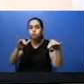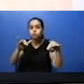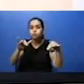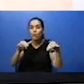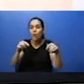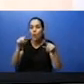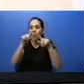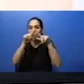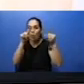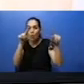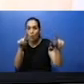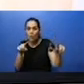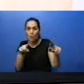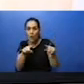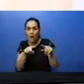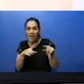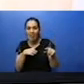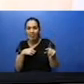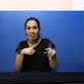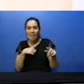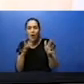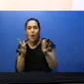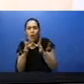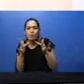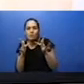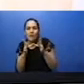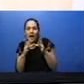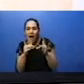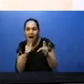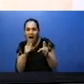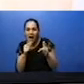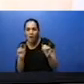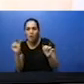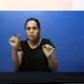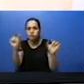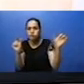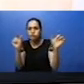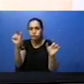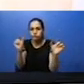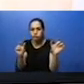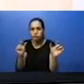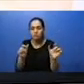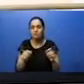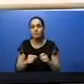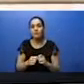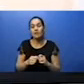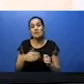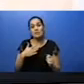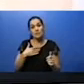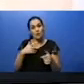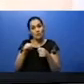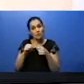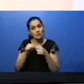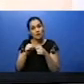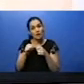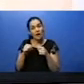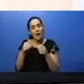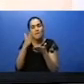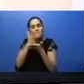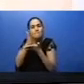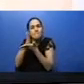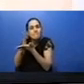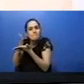com o outro reagente. Já que se eu fragmentar ele, transformar ele em partes menores, a gente vai ter